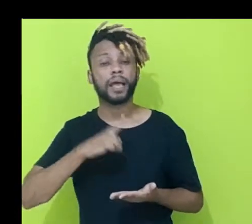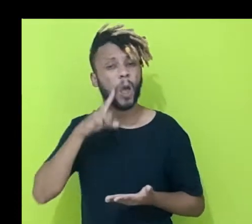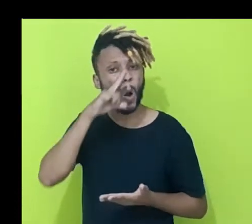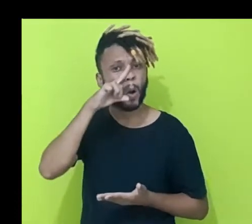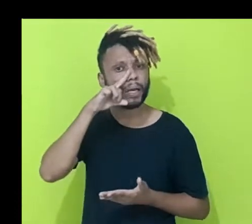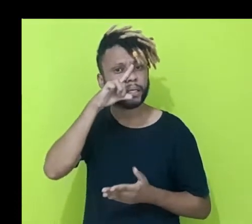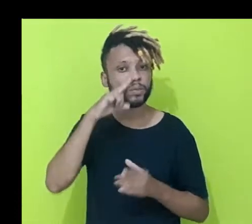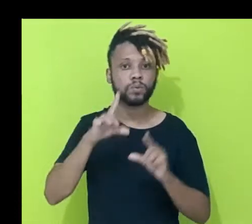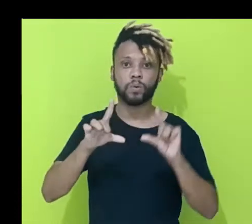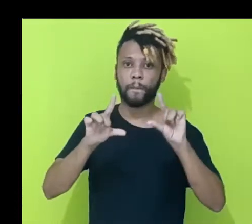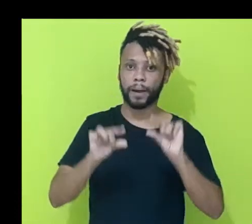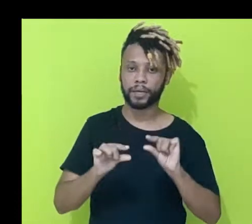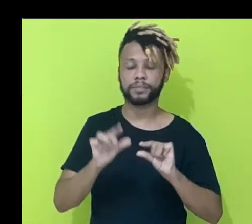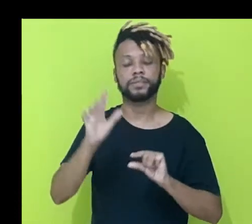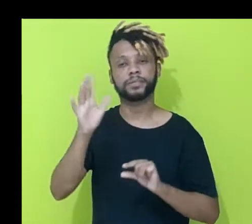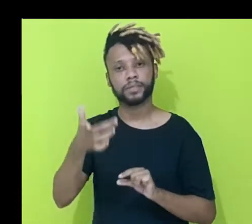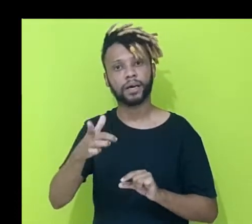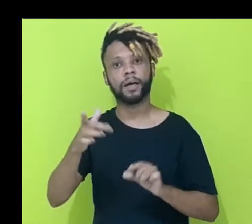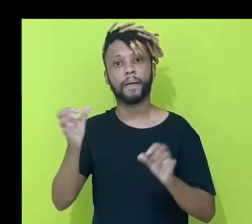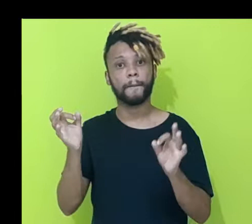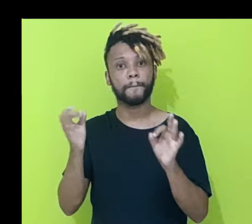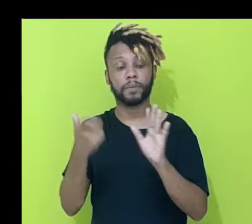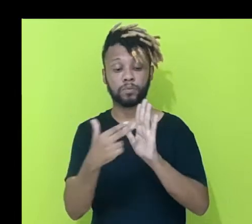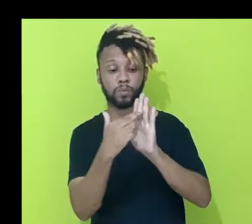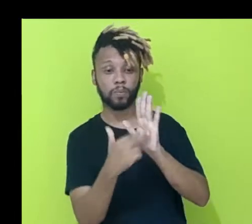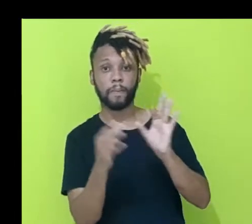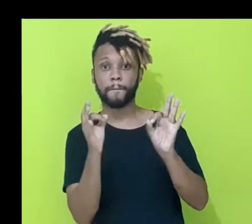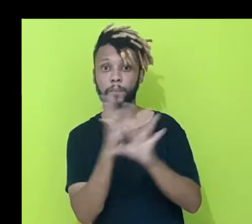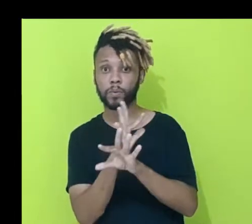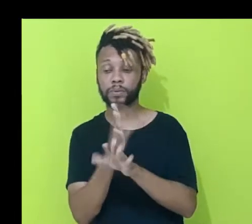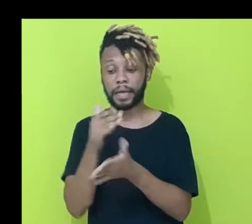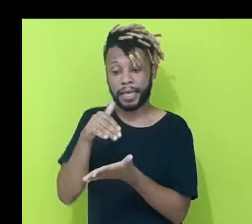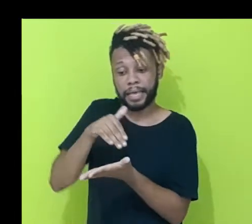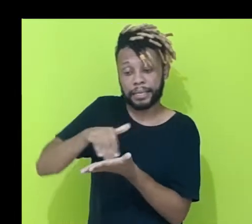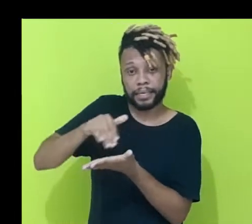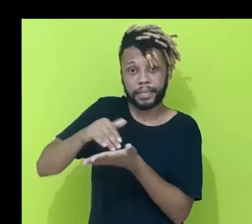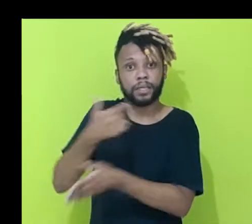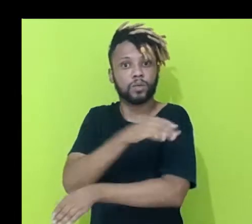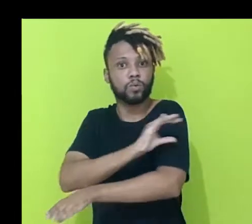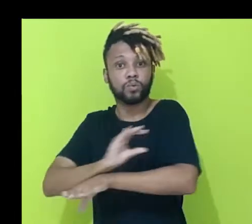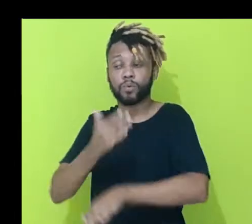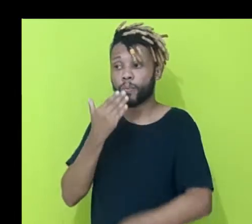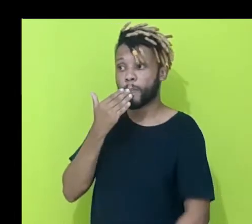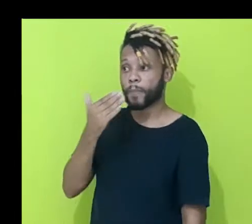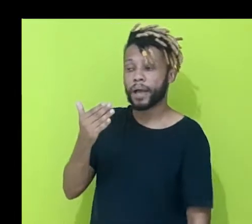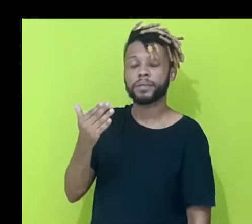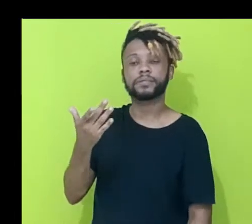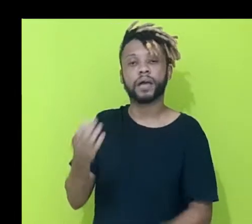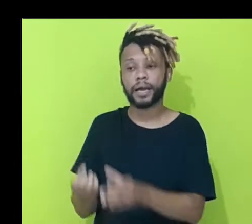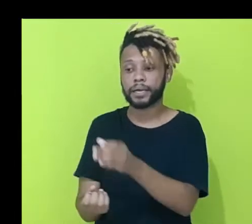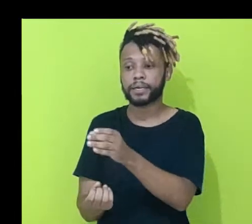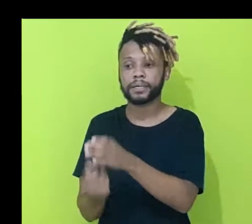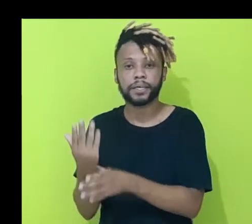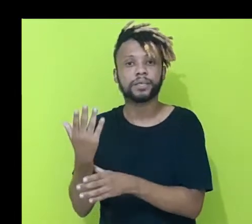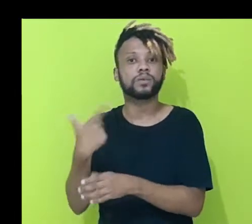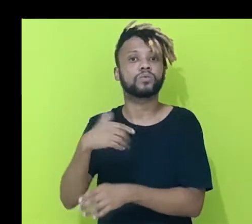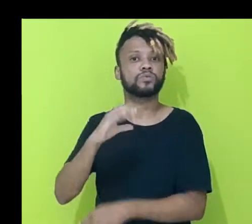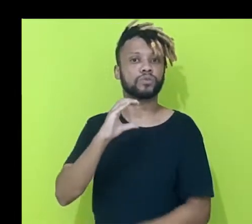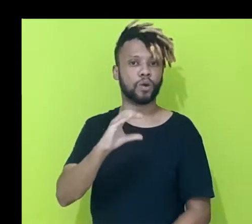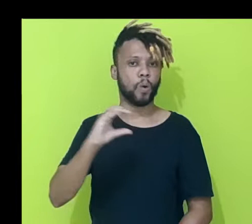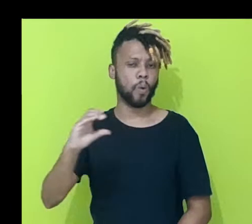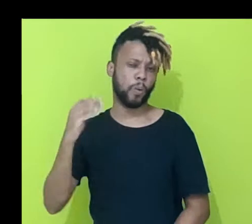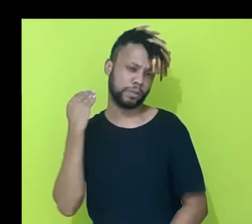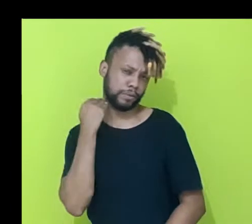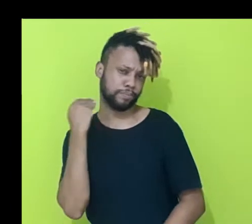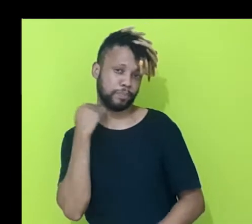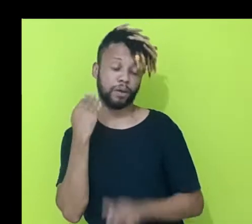é pré-definido pela própria Secretaria de Cultura quando solicita a abertura de conta para o projeto.